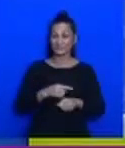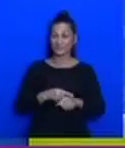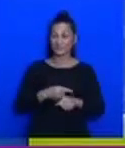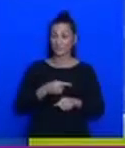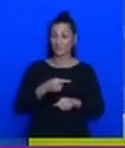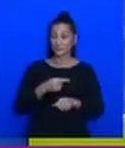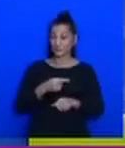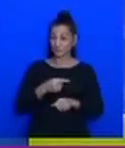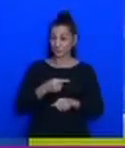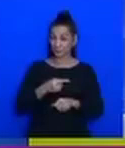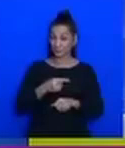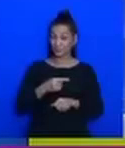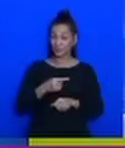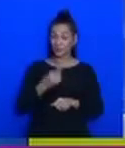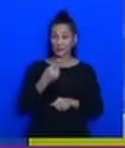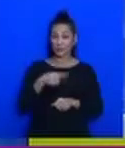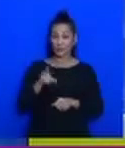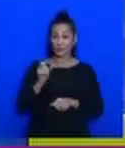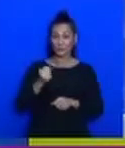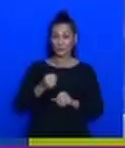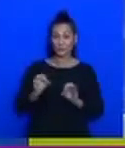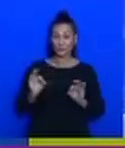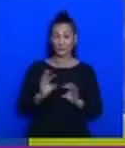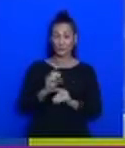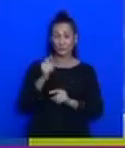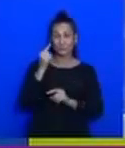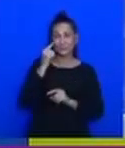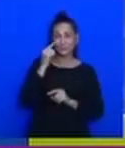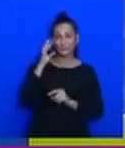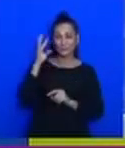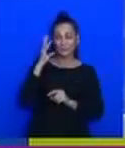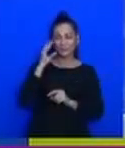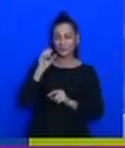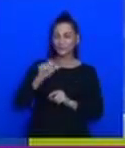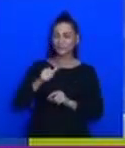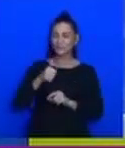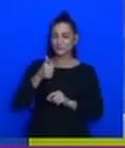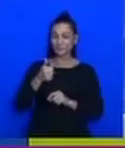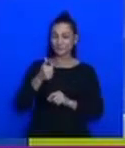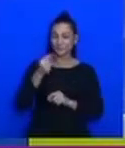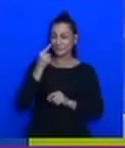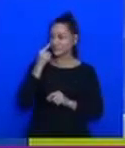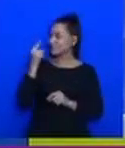Agora, hein? É a última dezena. Aquele pensamento positivo.